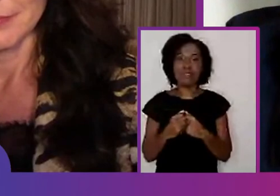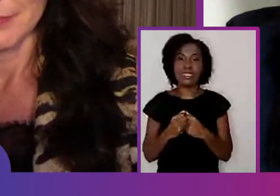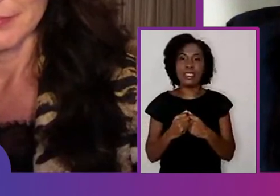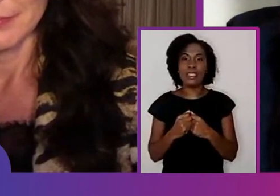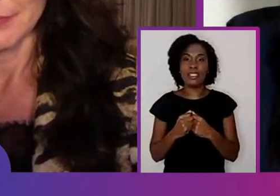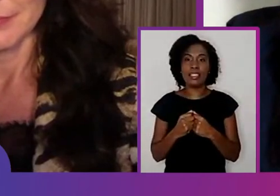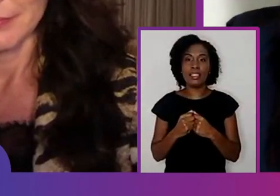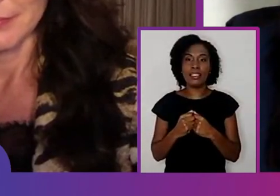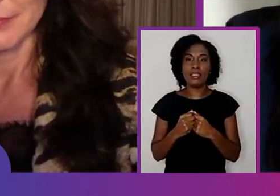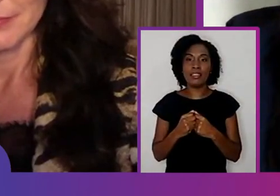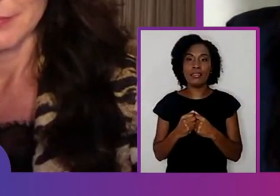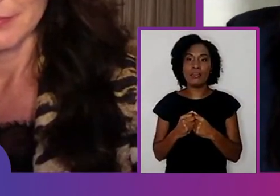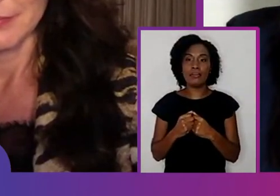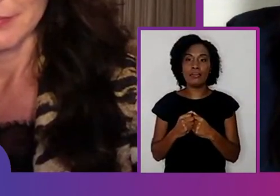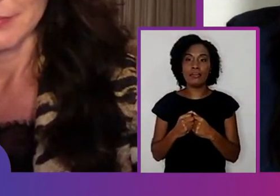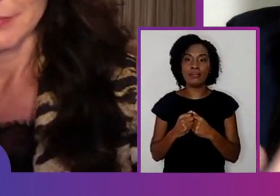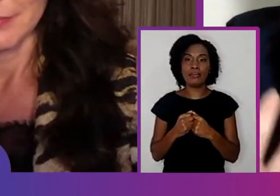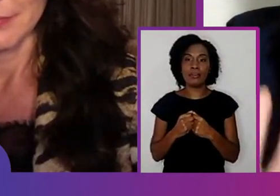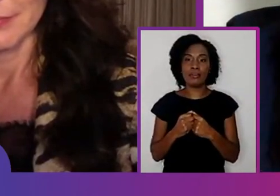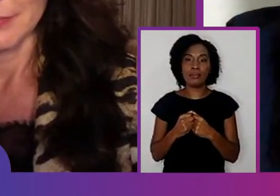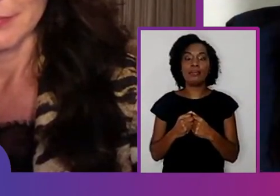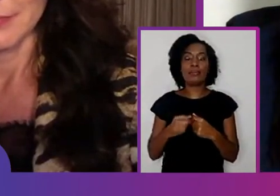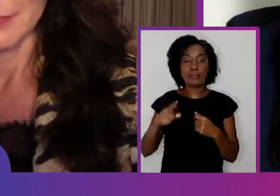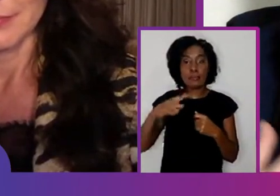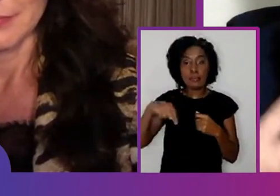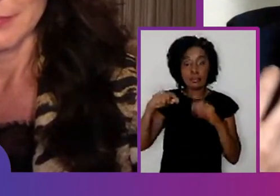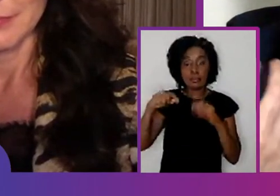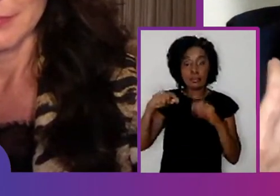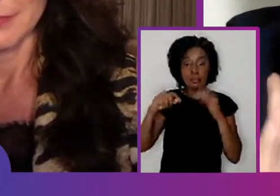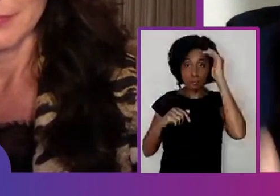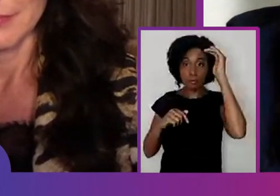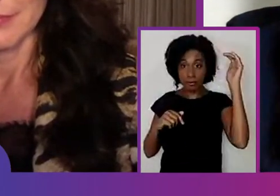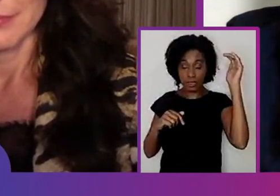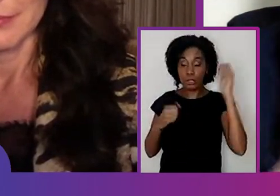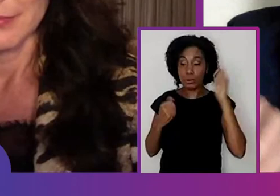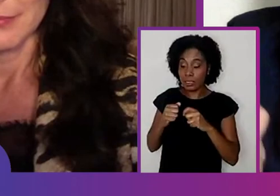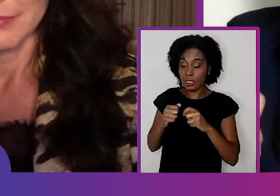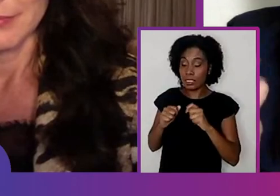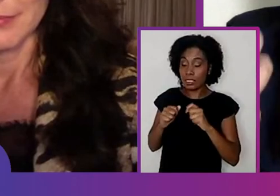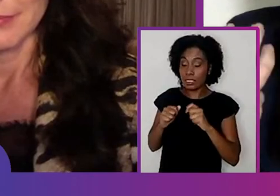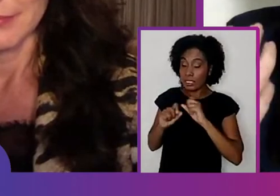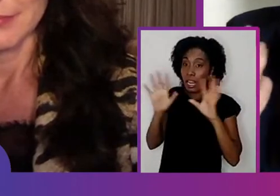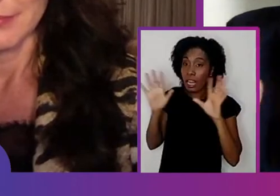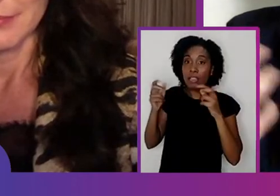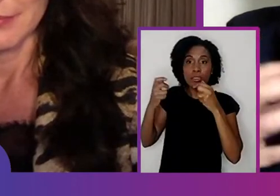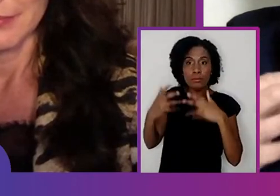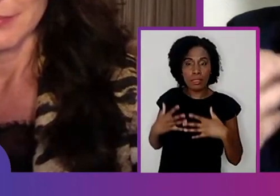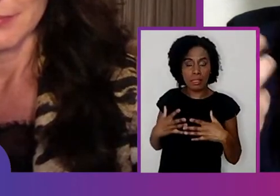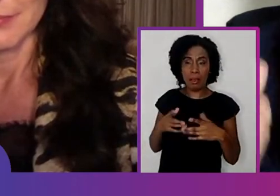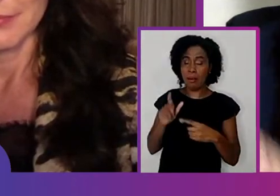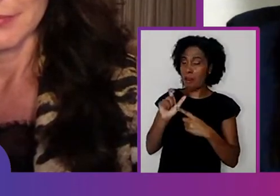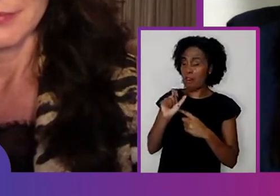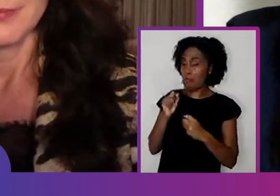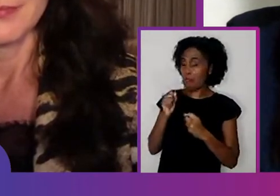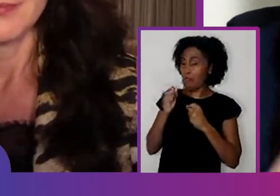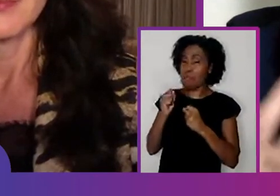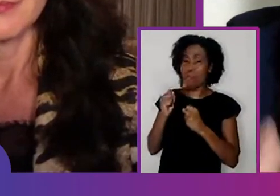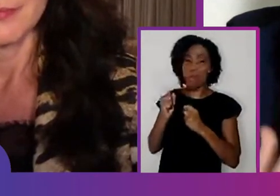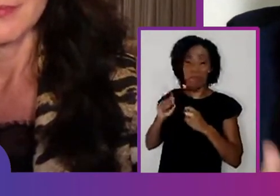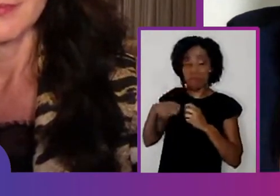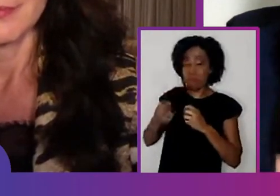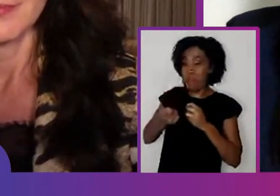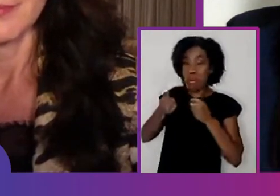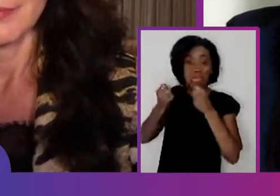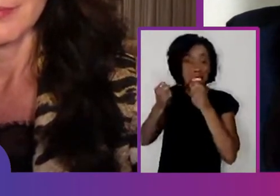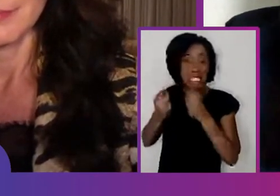comunicação com a criança, ser claro e, ao mesmo tempo, evitar de usar palavras fortes, de aumentar o tom de voz,